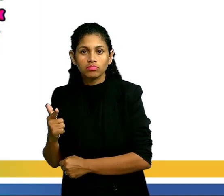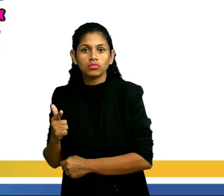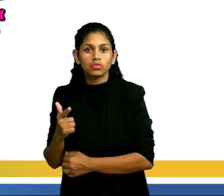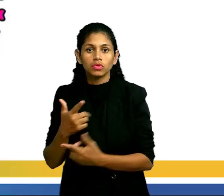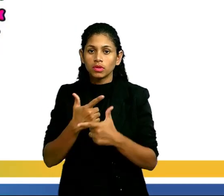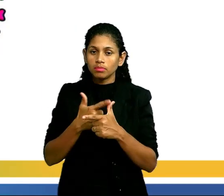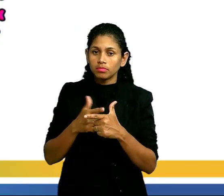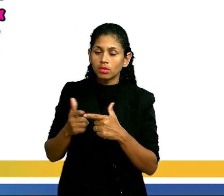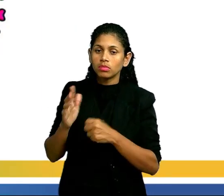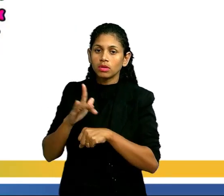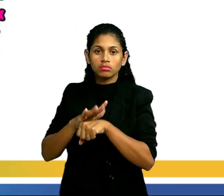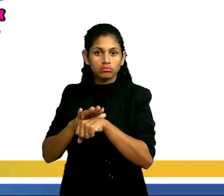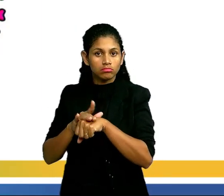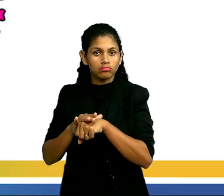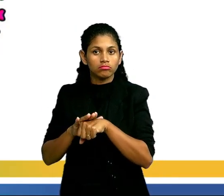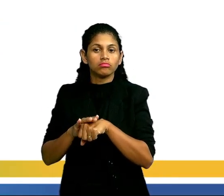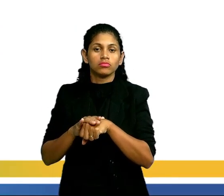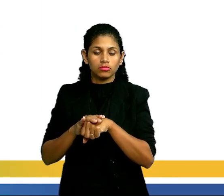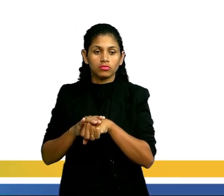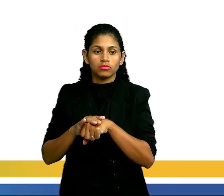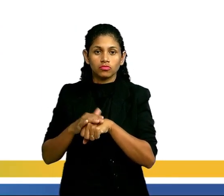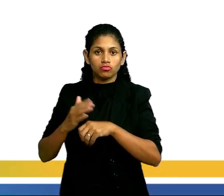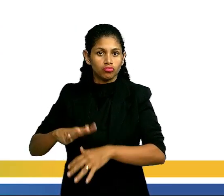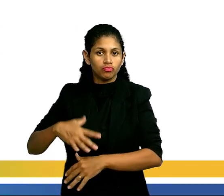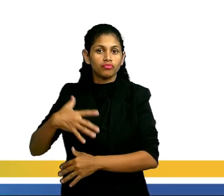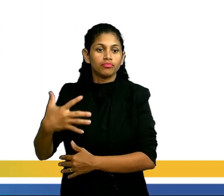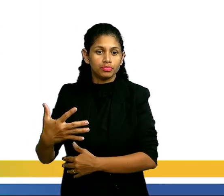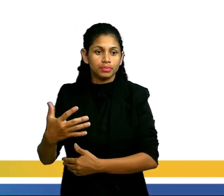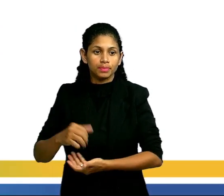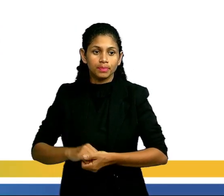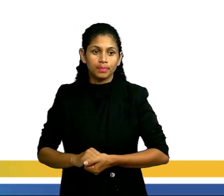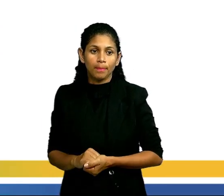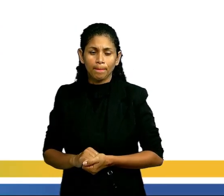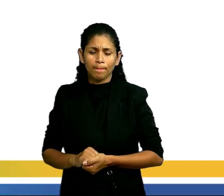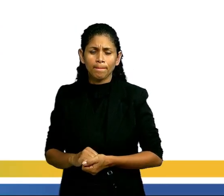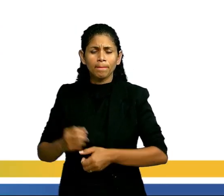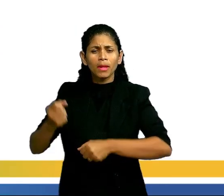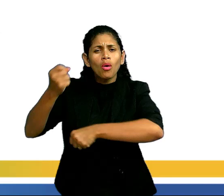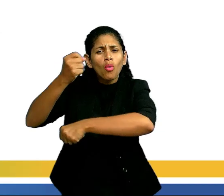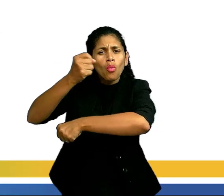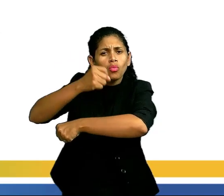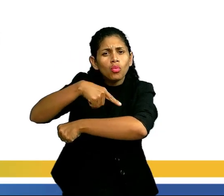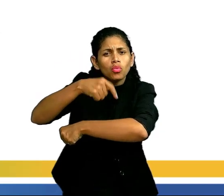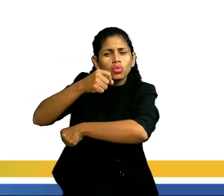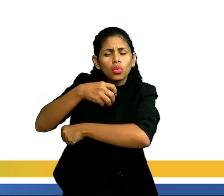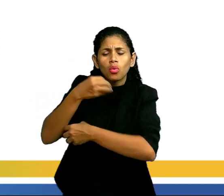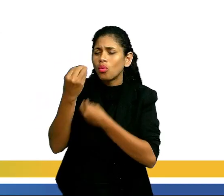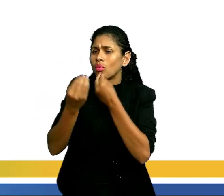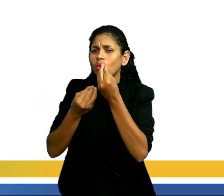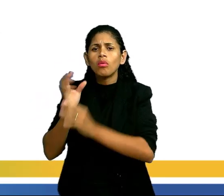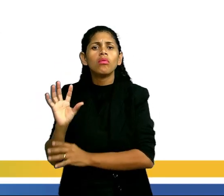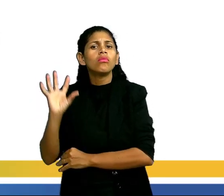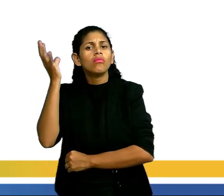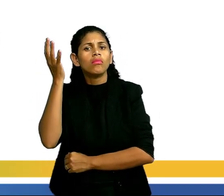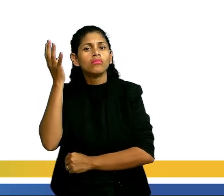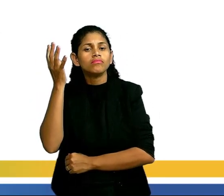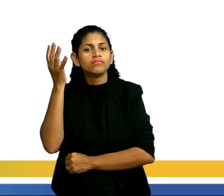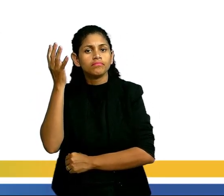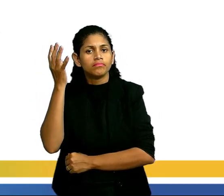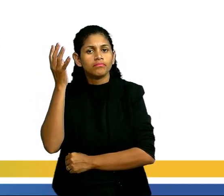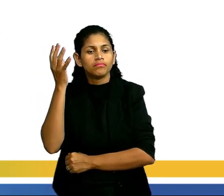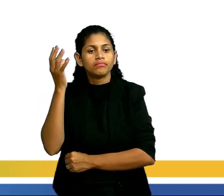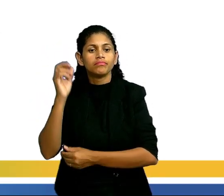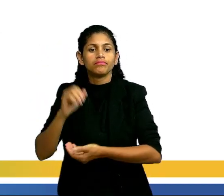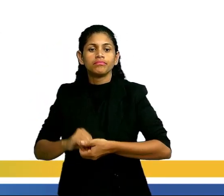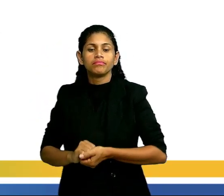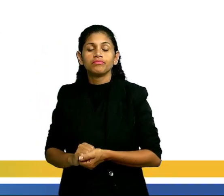Então, a vacina é um meio de prevenção. E o soro, professora, como é que funciona? O soro é também